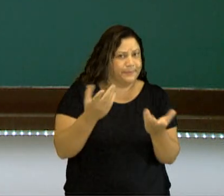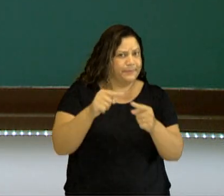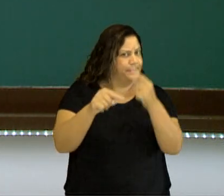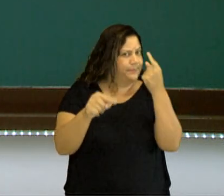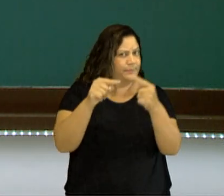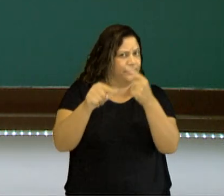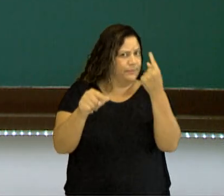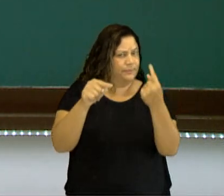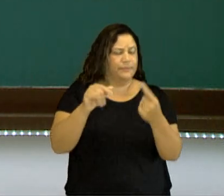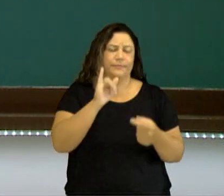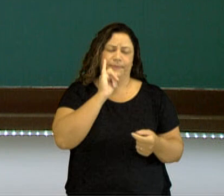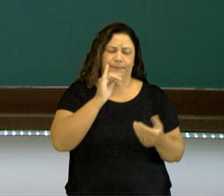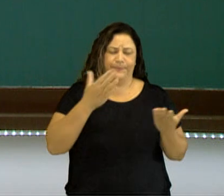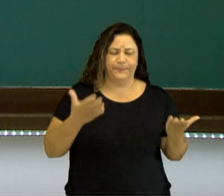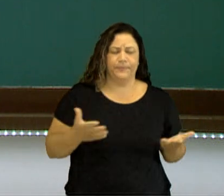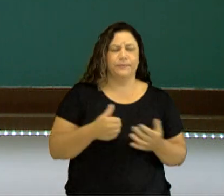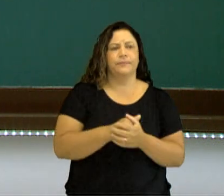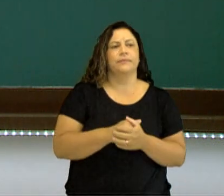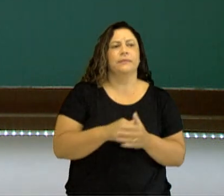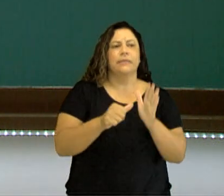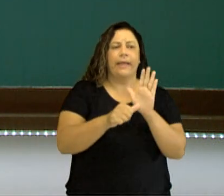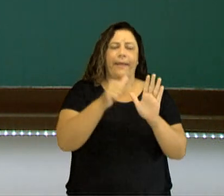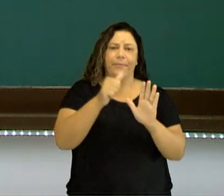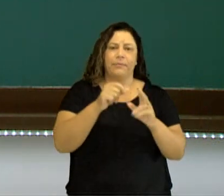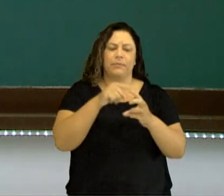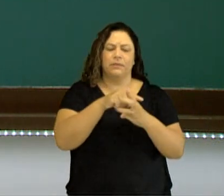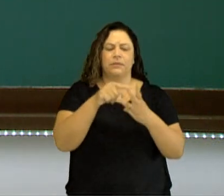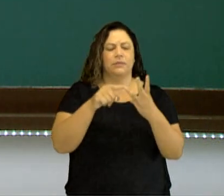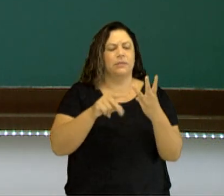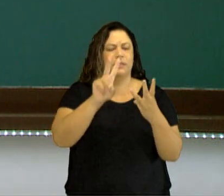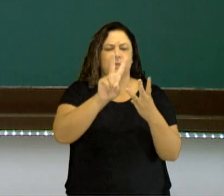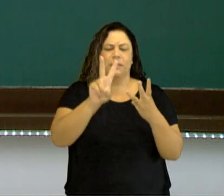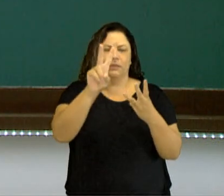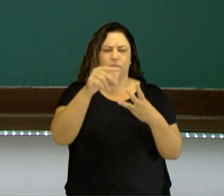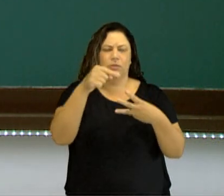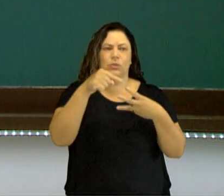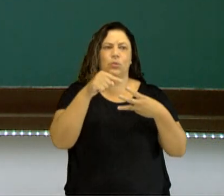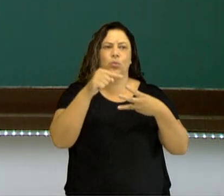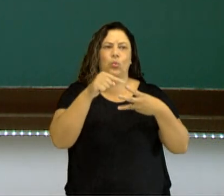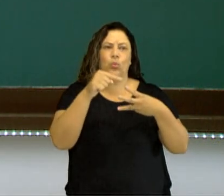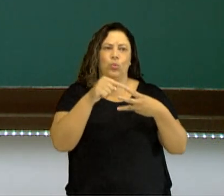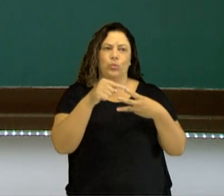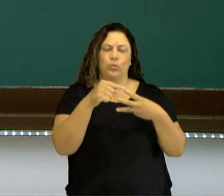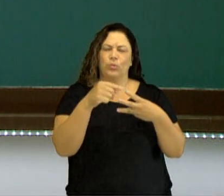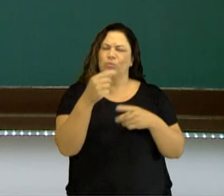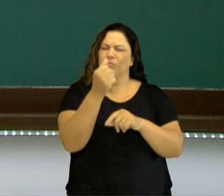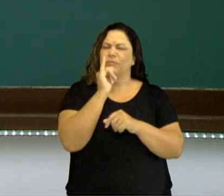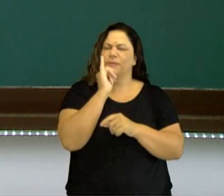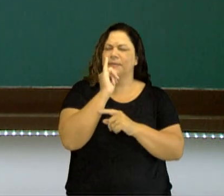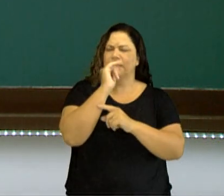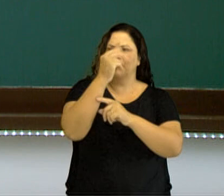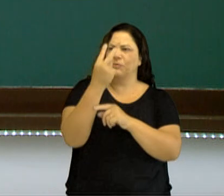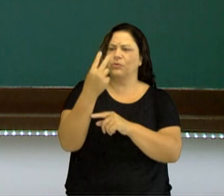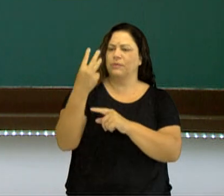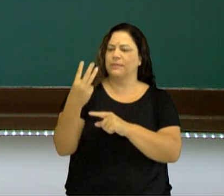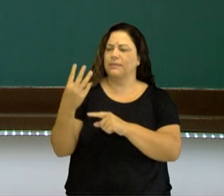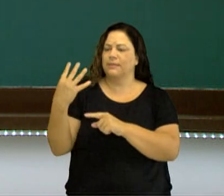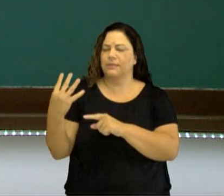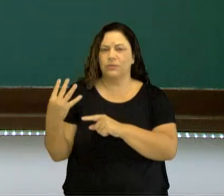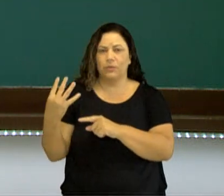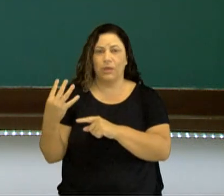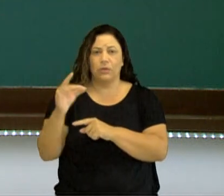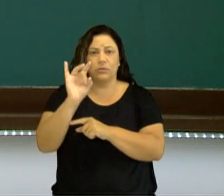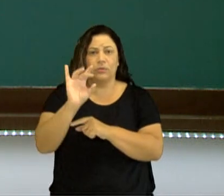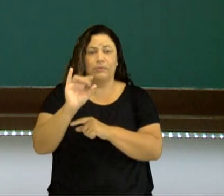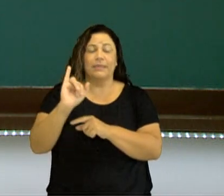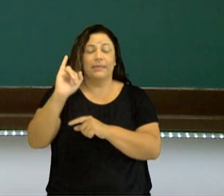Primeiro, se eu tenho um conjunto domínio que tem três valores, o 2, o 3 e o 4, eu só vou ter um conjunto imagem